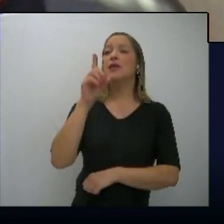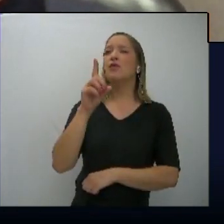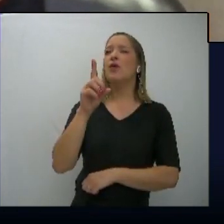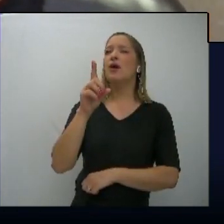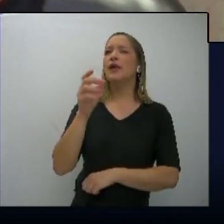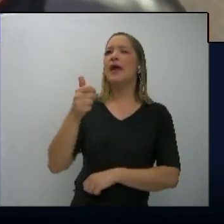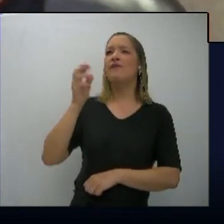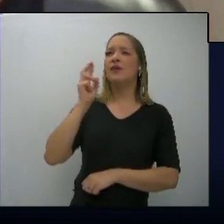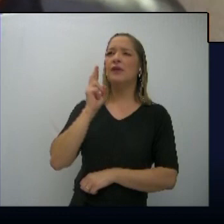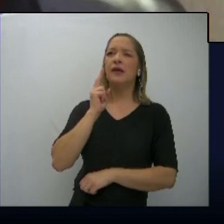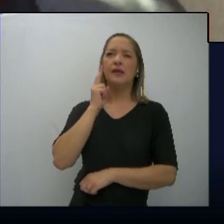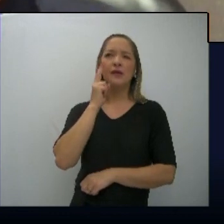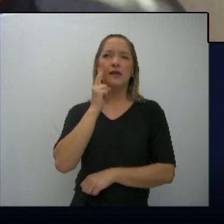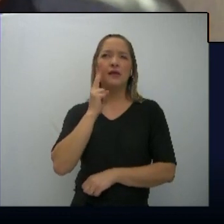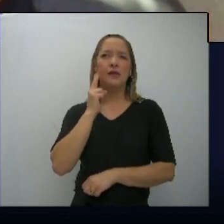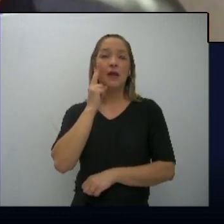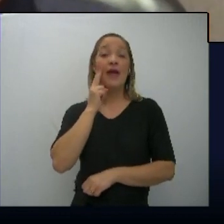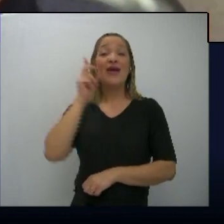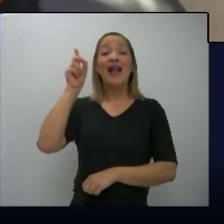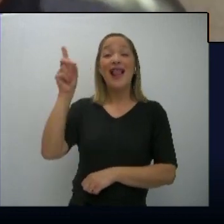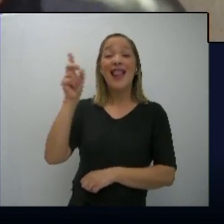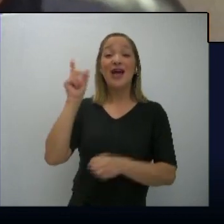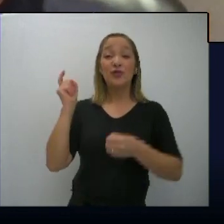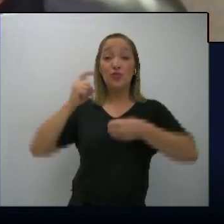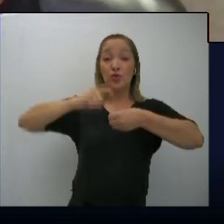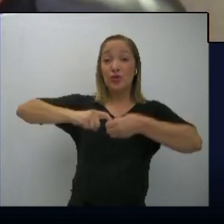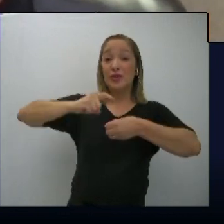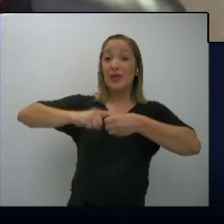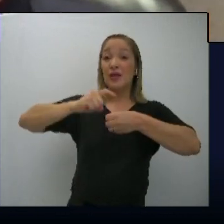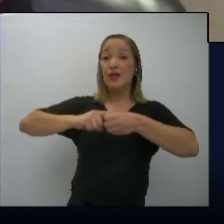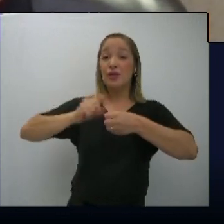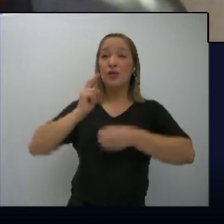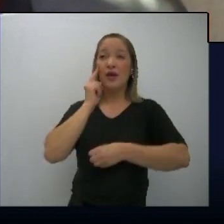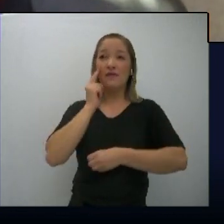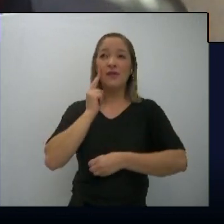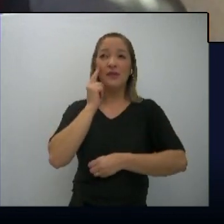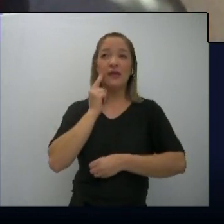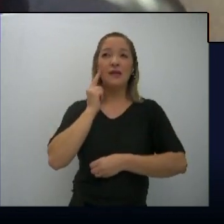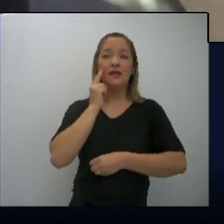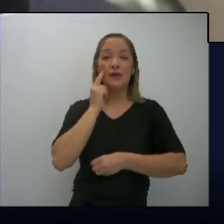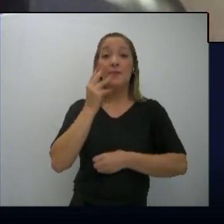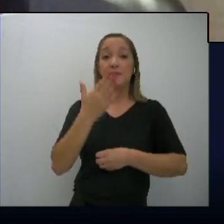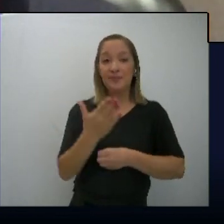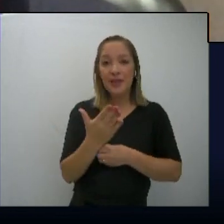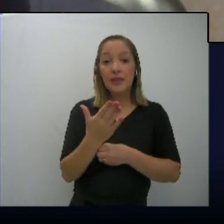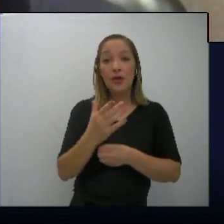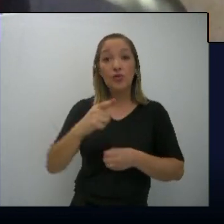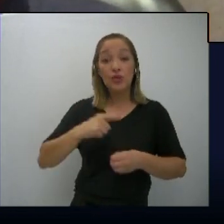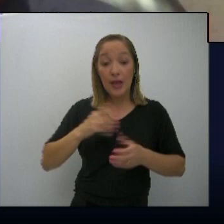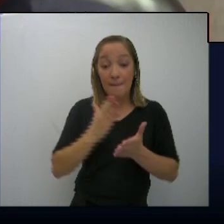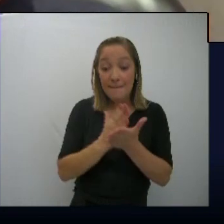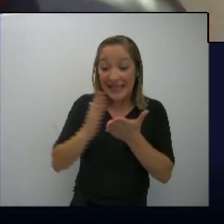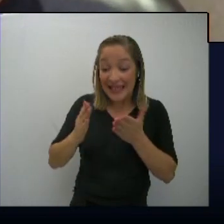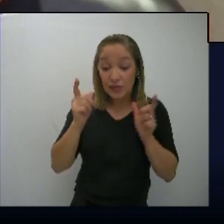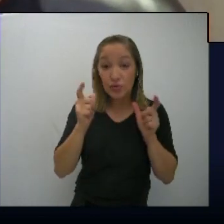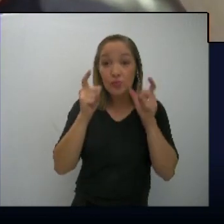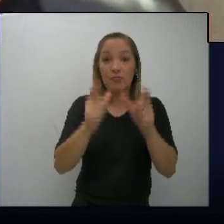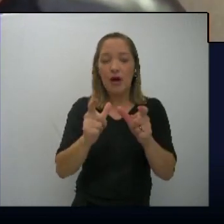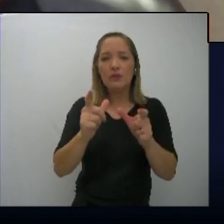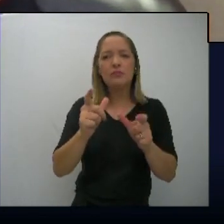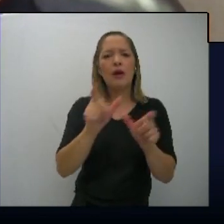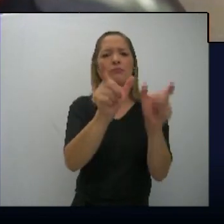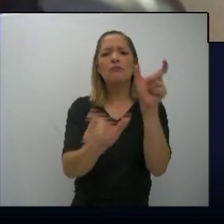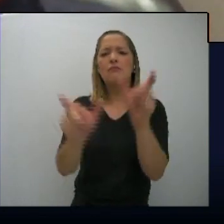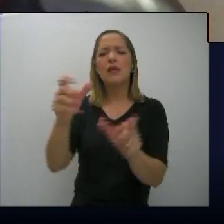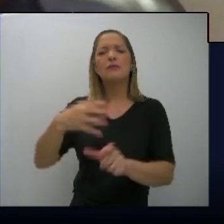a gente que tinha em São Paulo 25 mil metros quadrados a gente entregou essa metade do espaço e e as pessoas estão